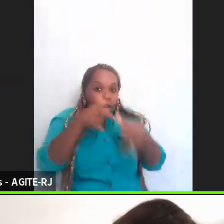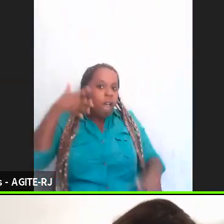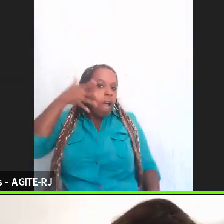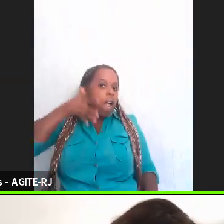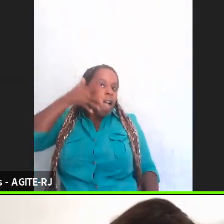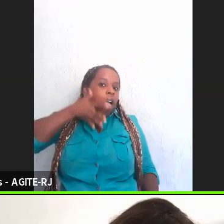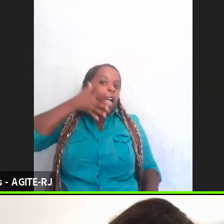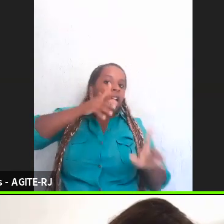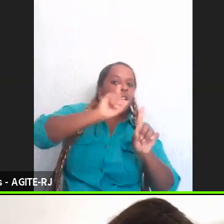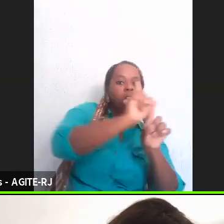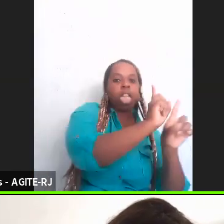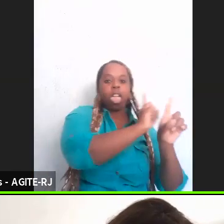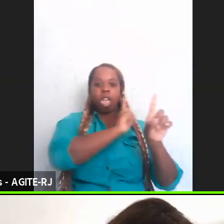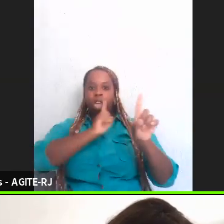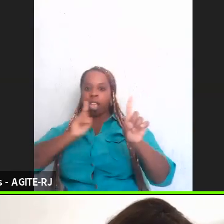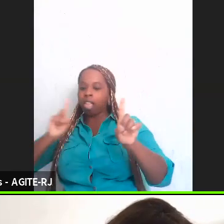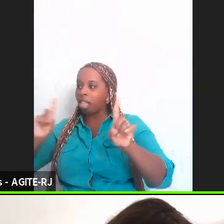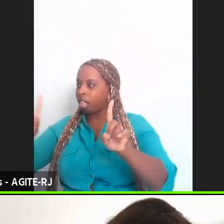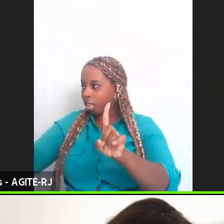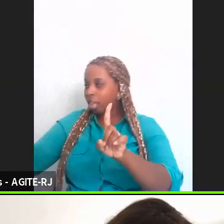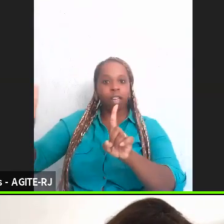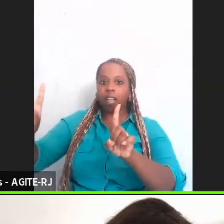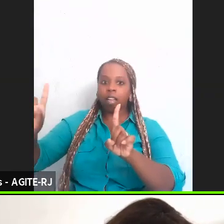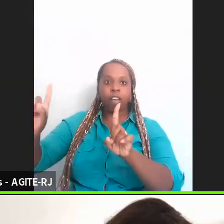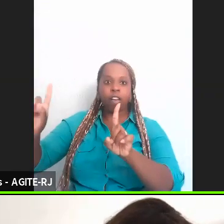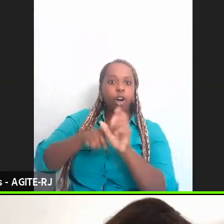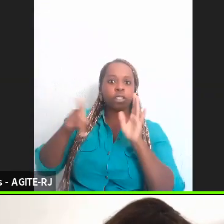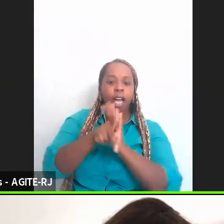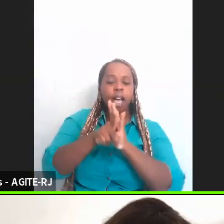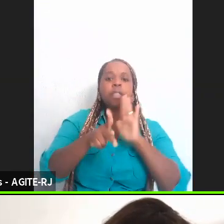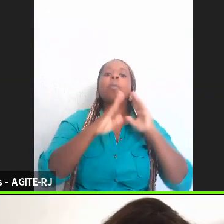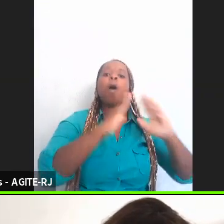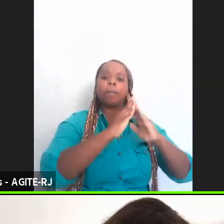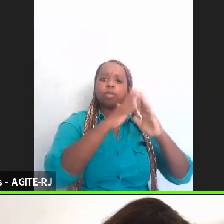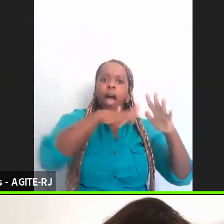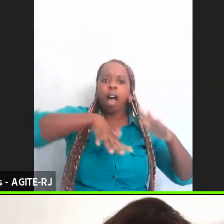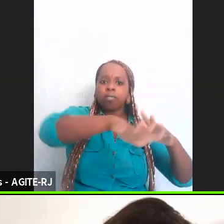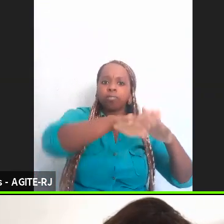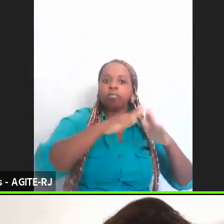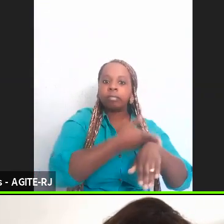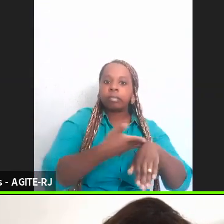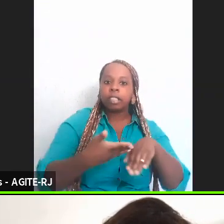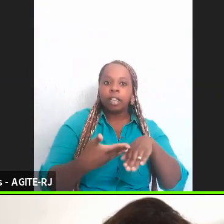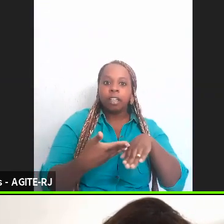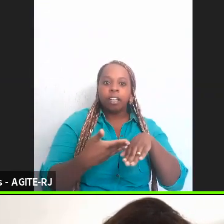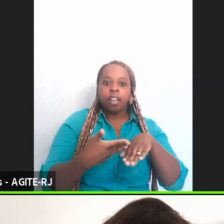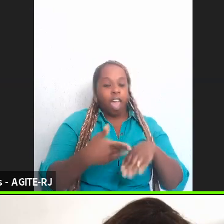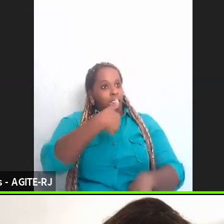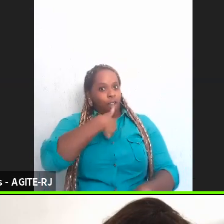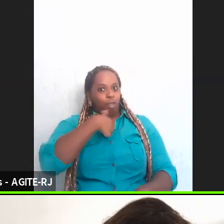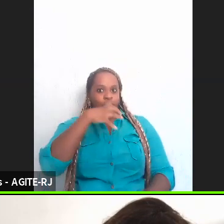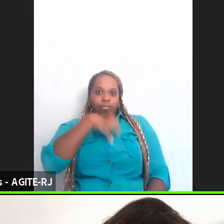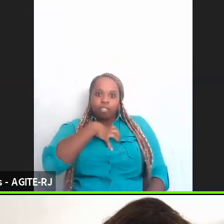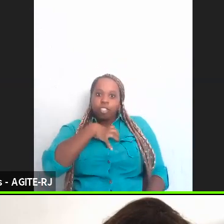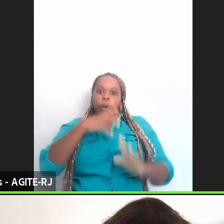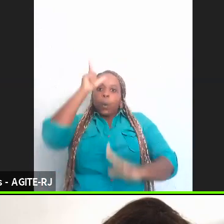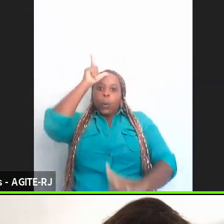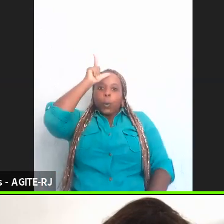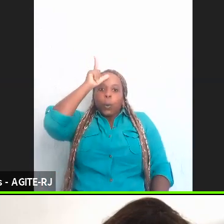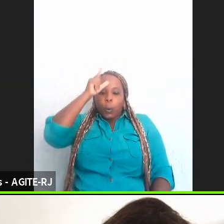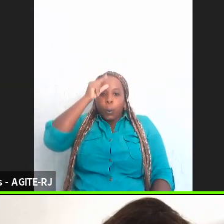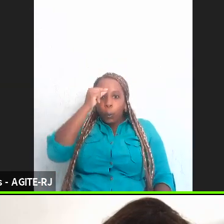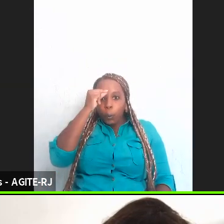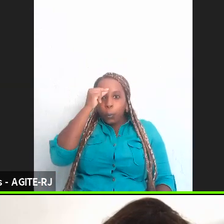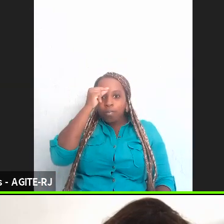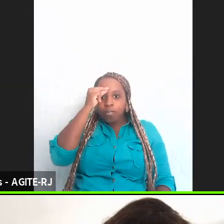costas e começou a caminhar de volta para a Casa Branca. E aí foi aquela... Ai, acabou, né? Eu senti aquele alívio. Aí o danado